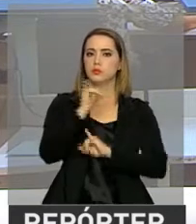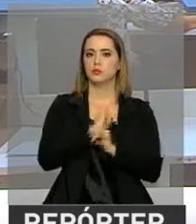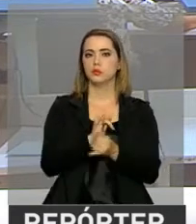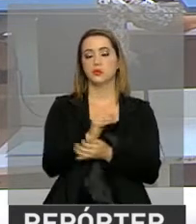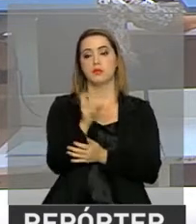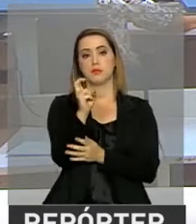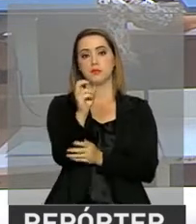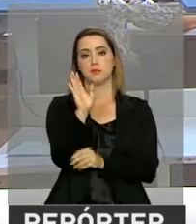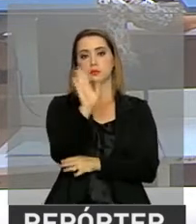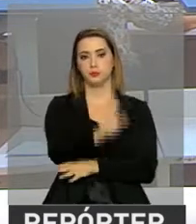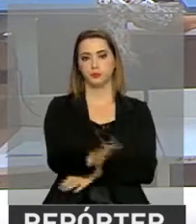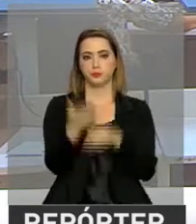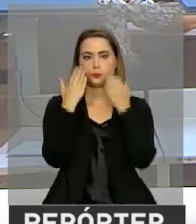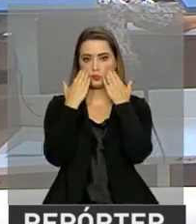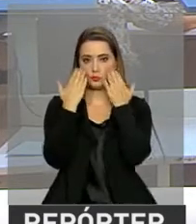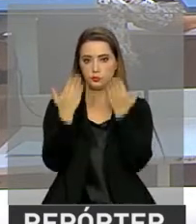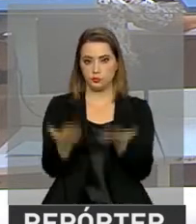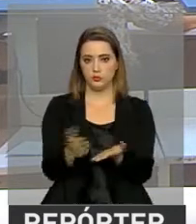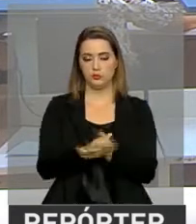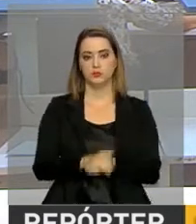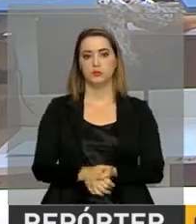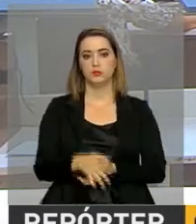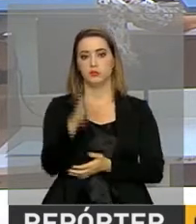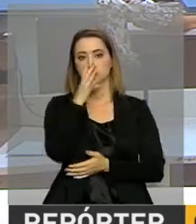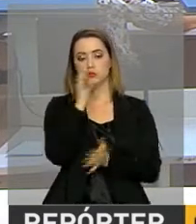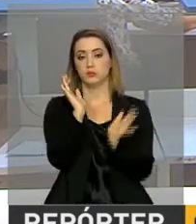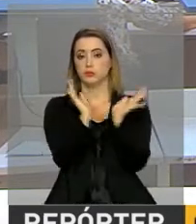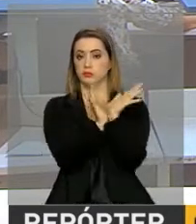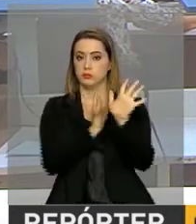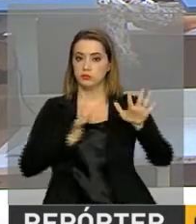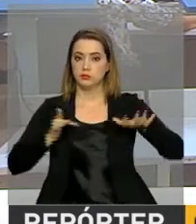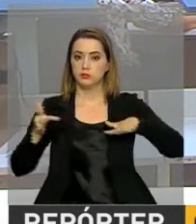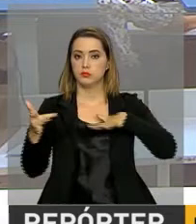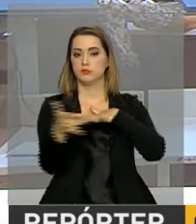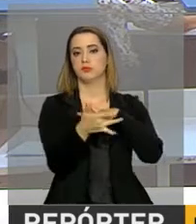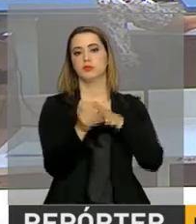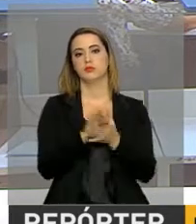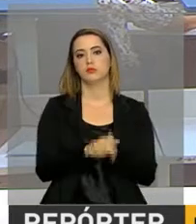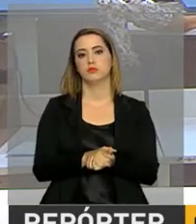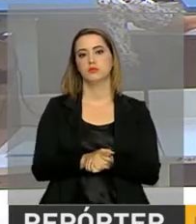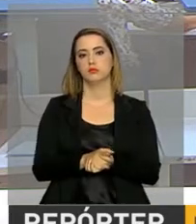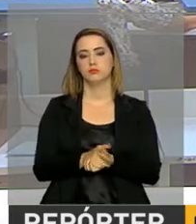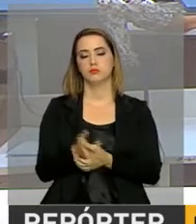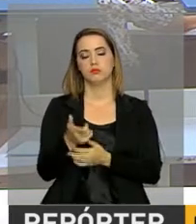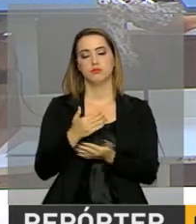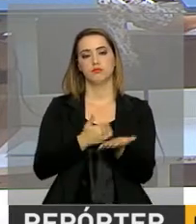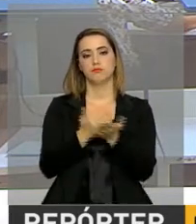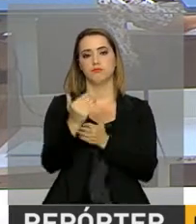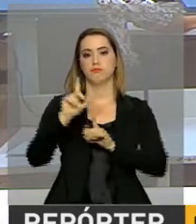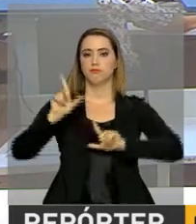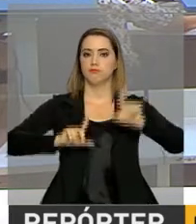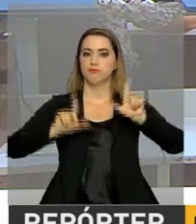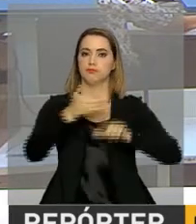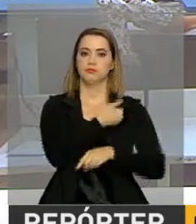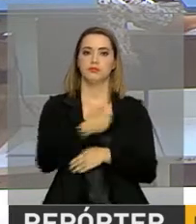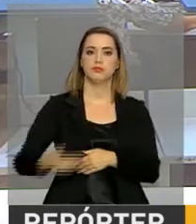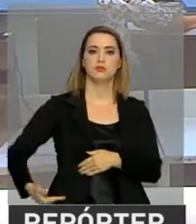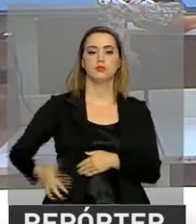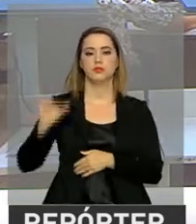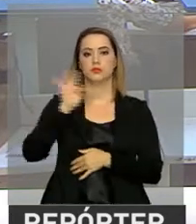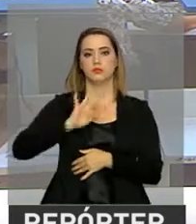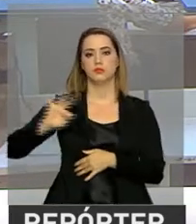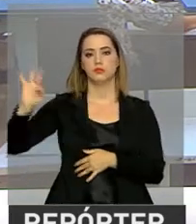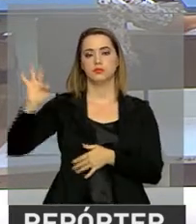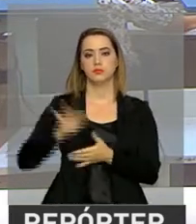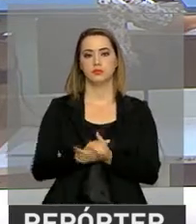informações ou às cinco da tarde na próxima e são acompanhe também as novidades pelas nossas redes sociais continue com a gente e nbr a tv